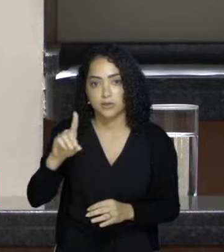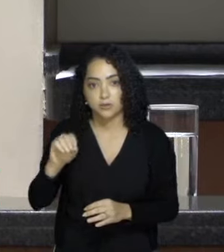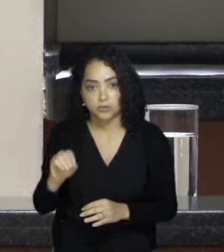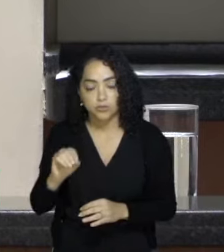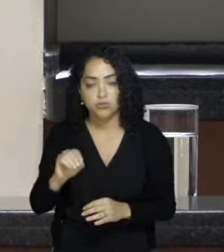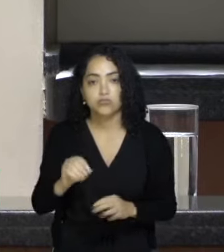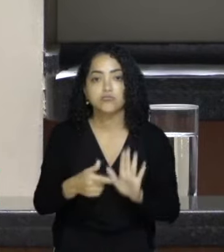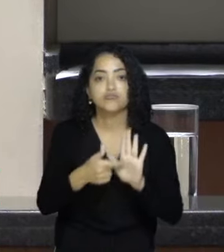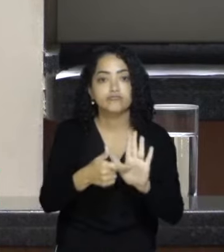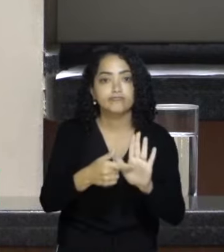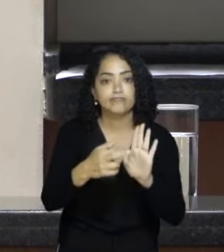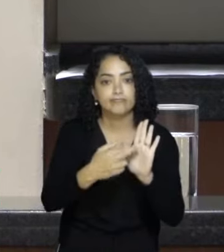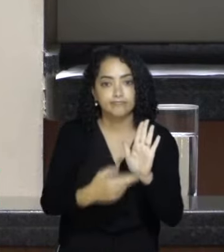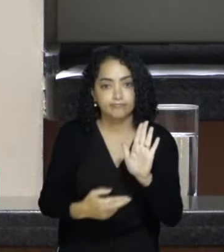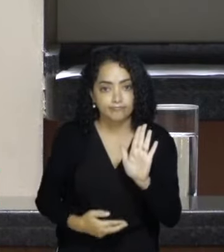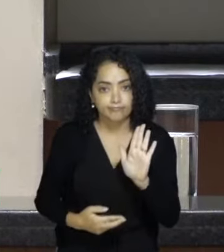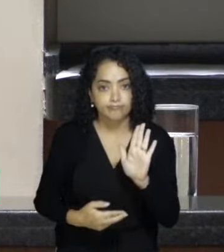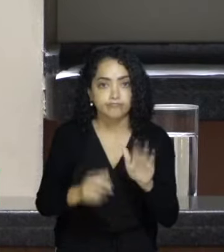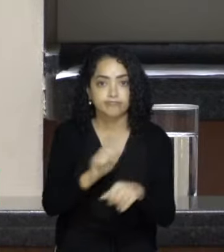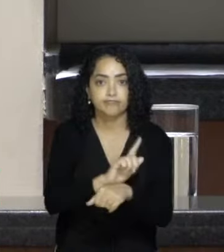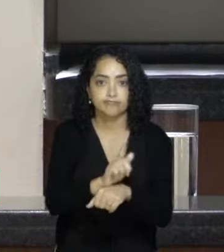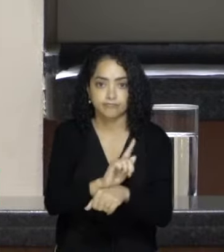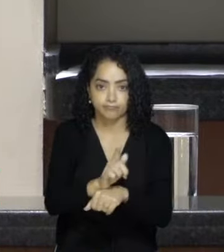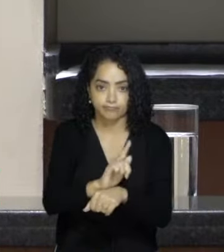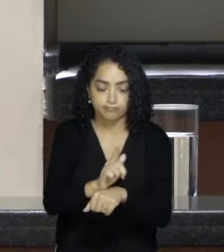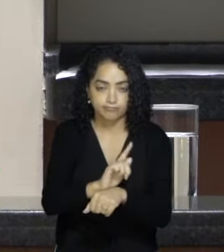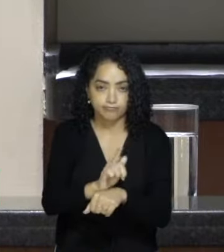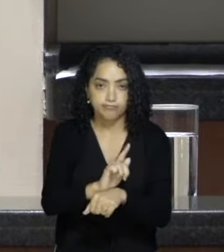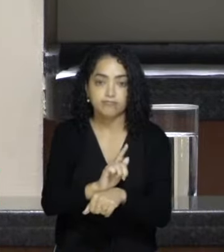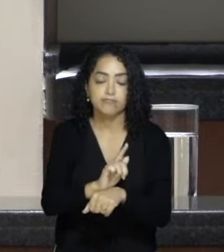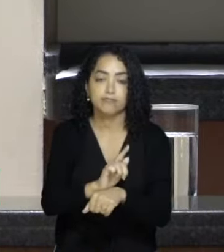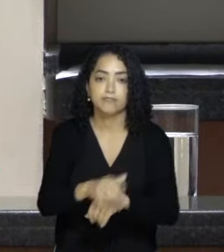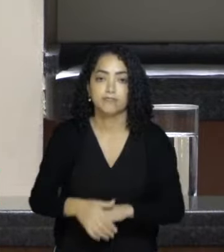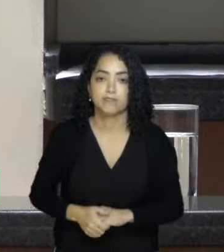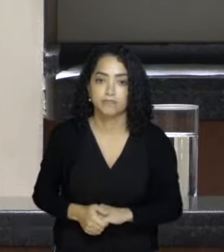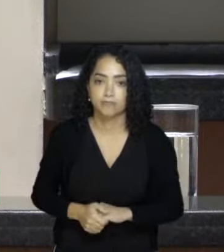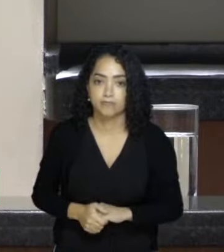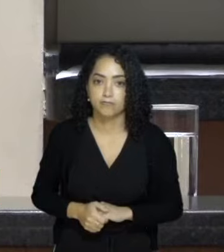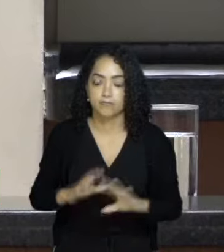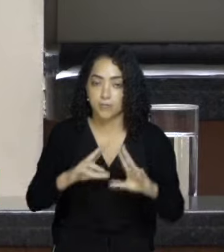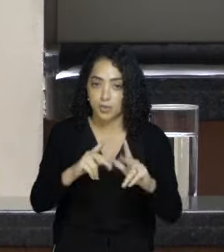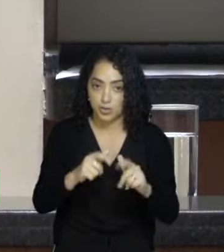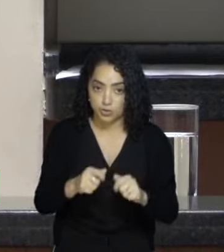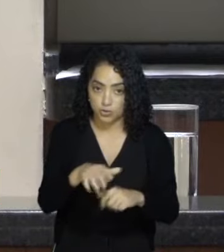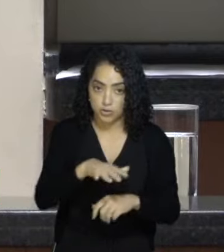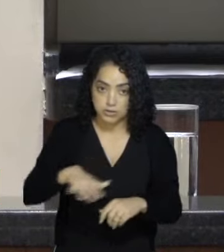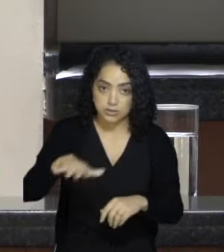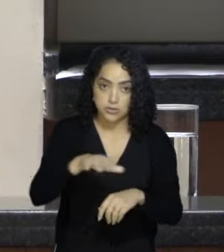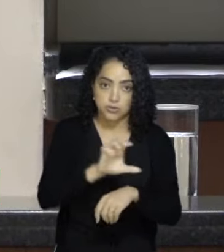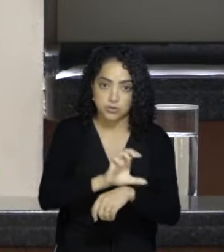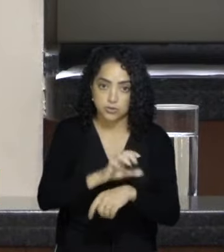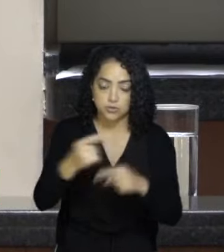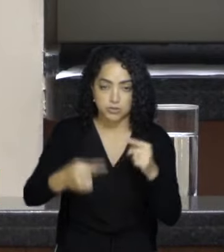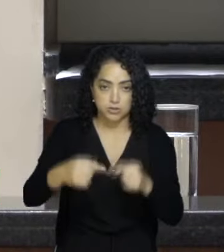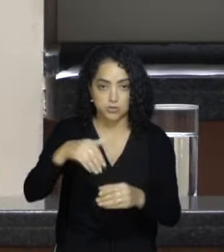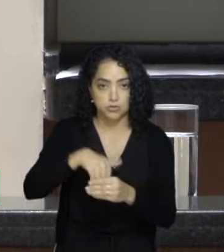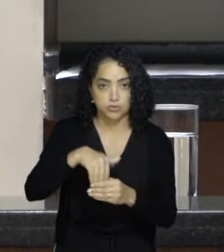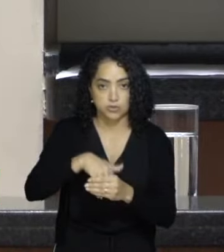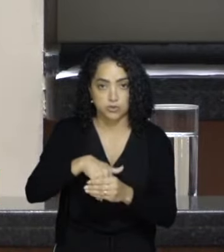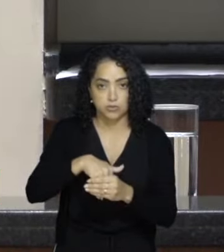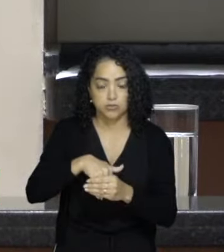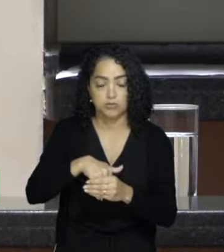apresentados no relatório de gestão institucional, com dados da atuação de todas as regiões do Estado, em discussão.